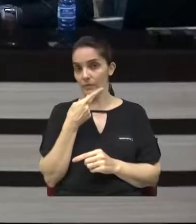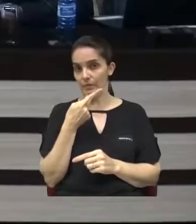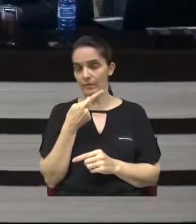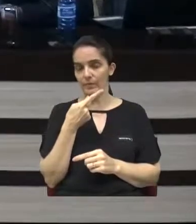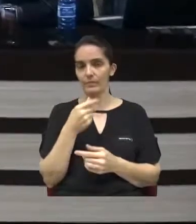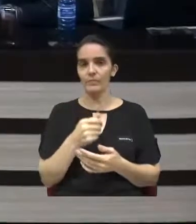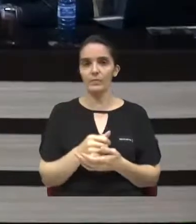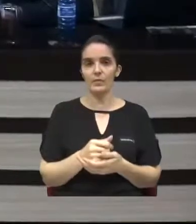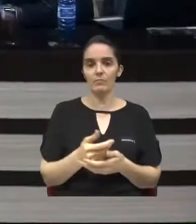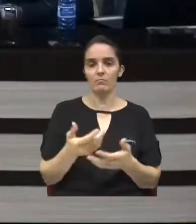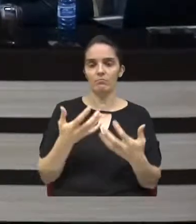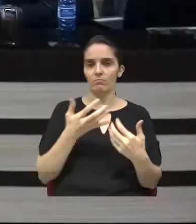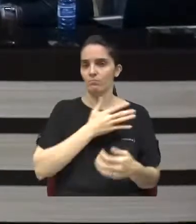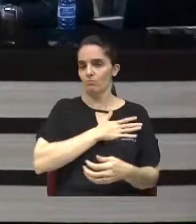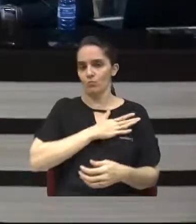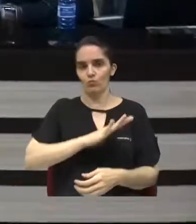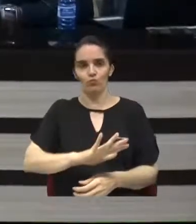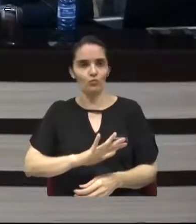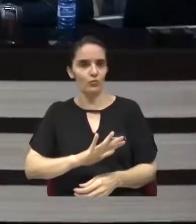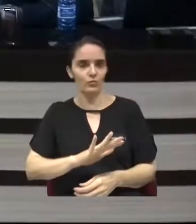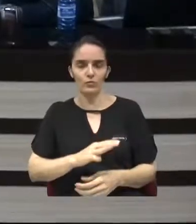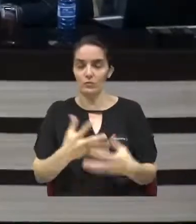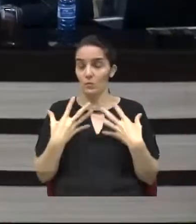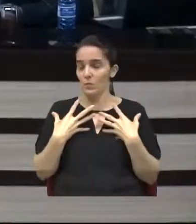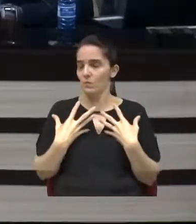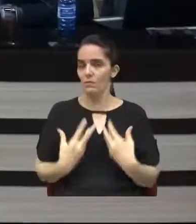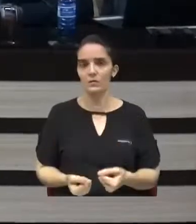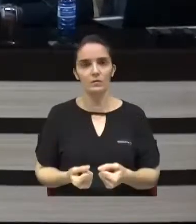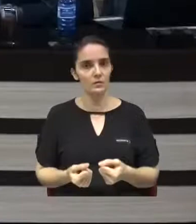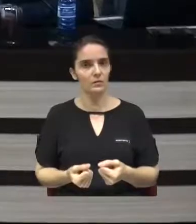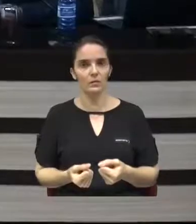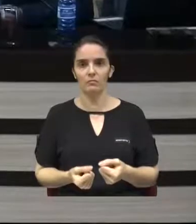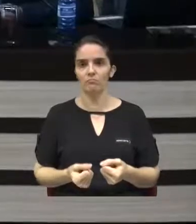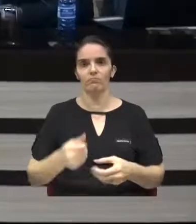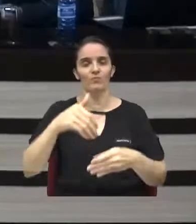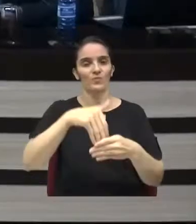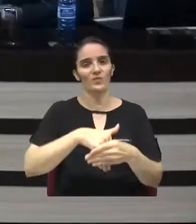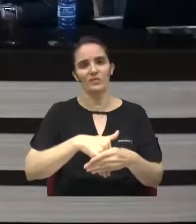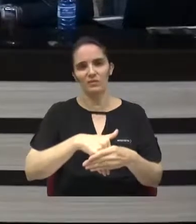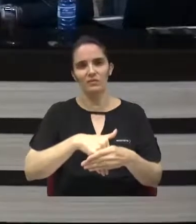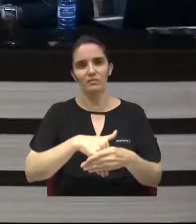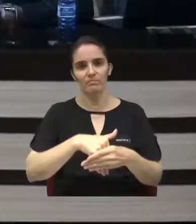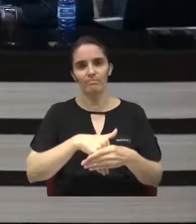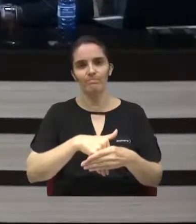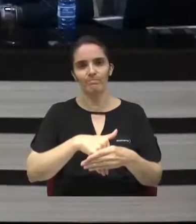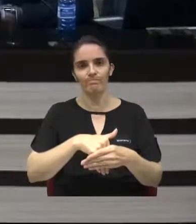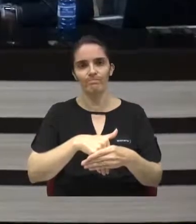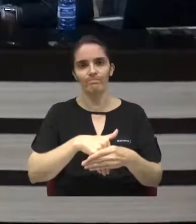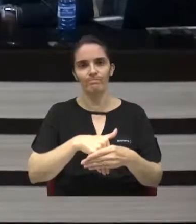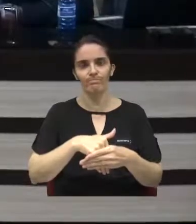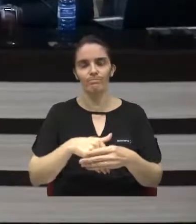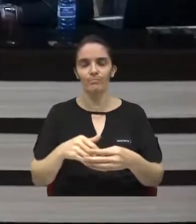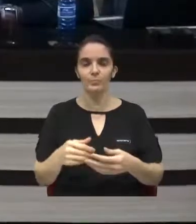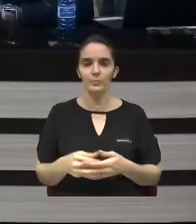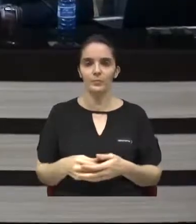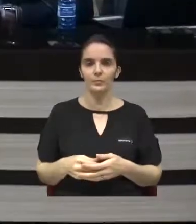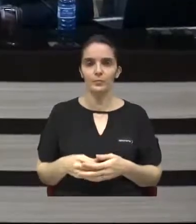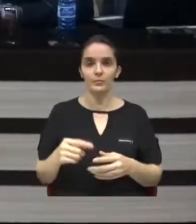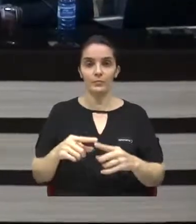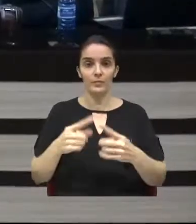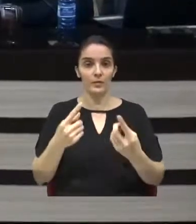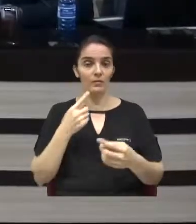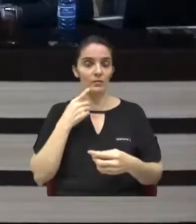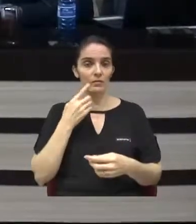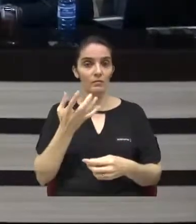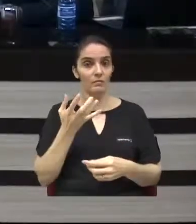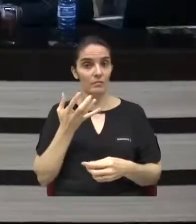afã de canalizar seu inconformismo com o resultado da votação, obter, de certa forma, alguma vantagem política, mas